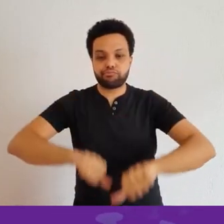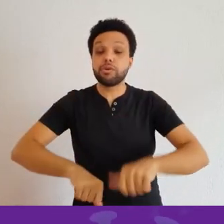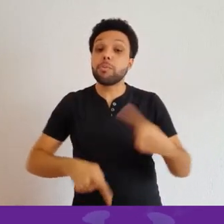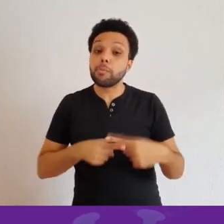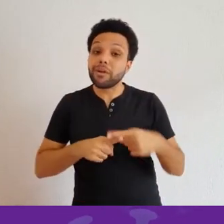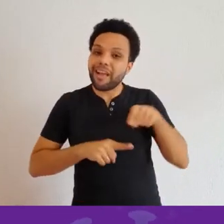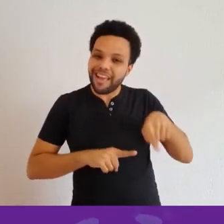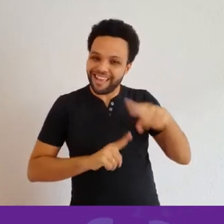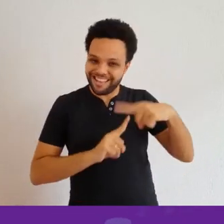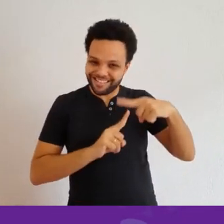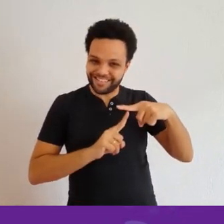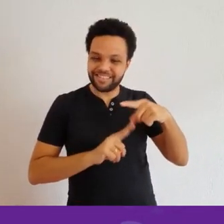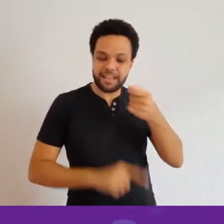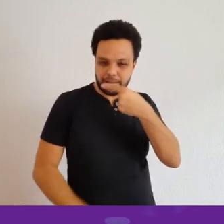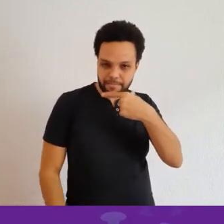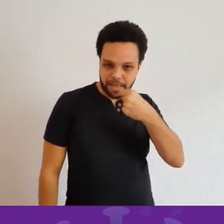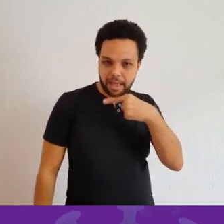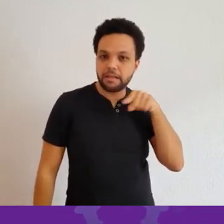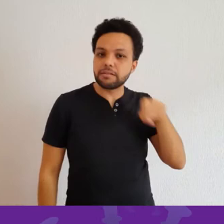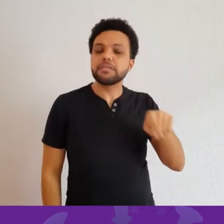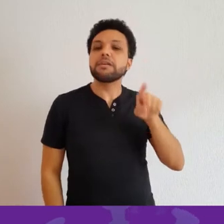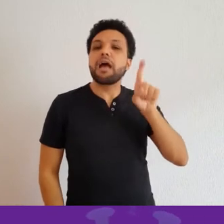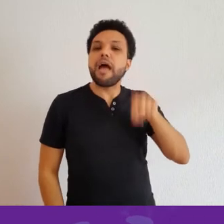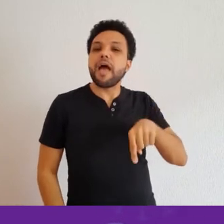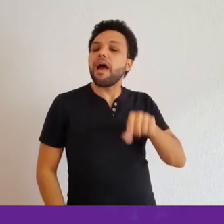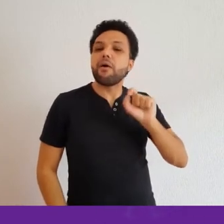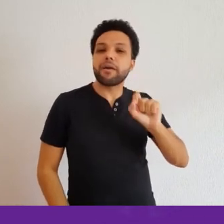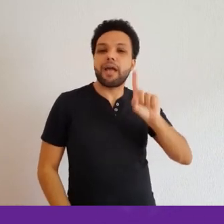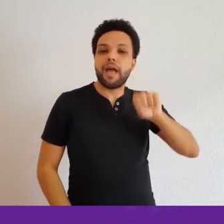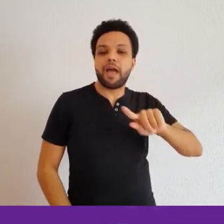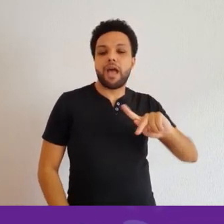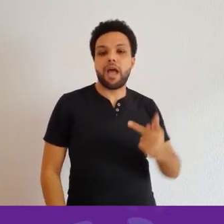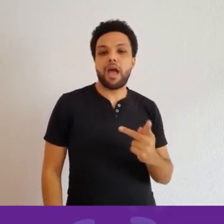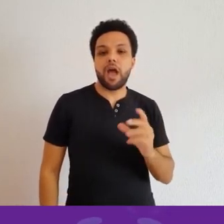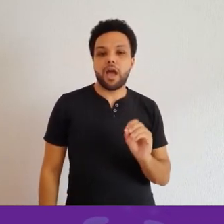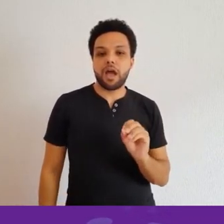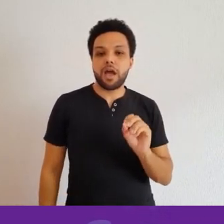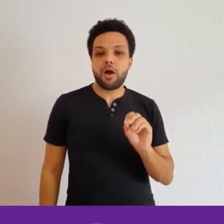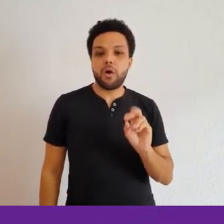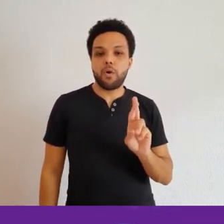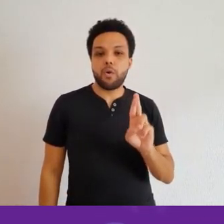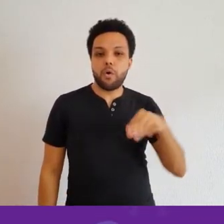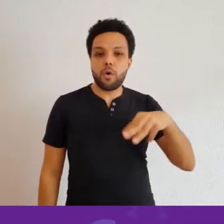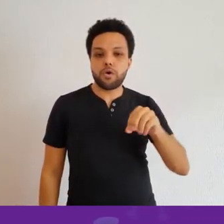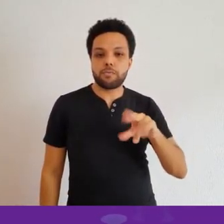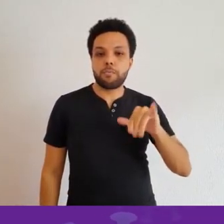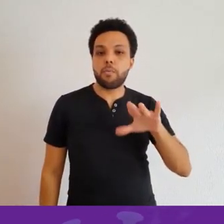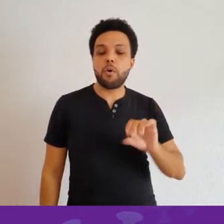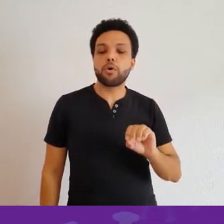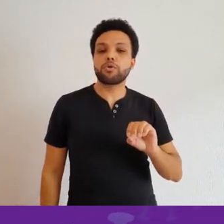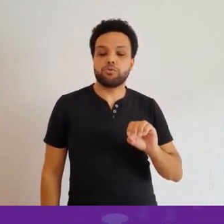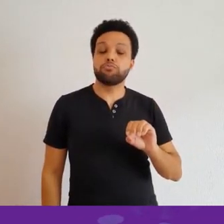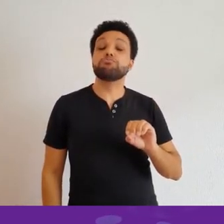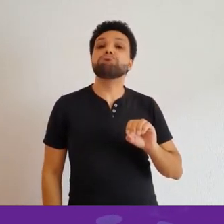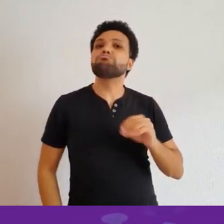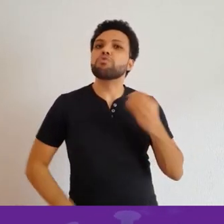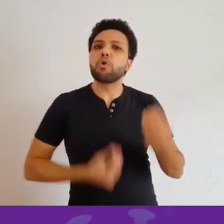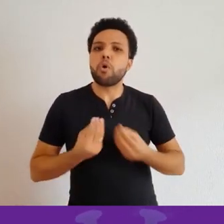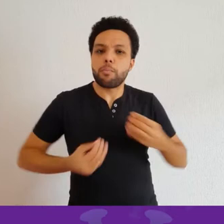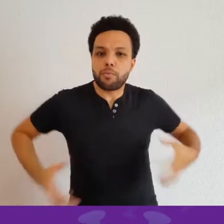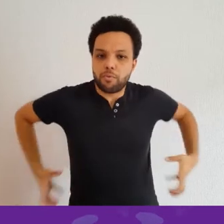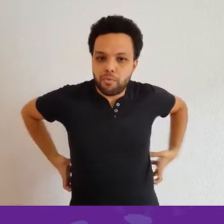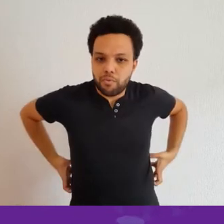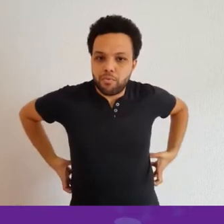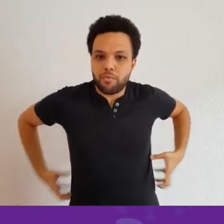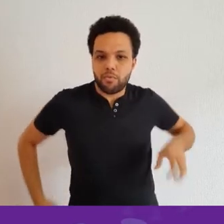por causa disso porque o corticoide na verdade ele é um tipo de um hormônio é produzido por uma glândula que nós temos